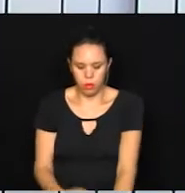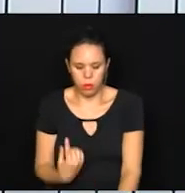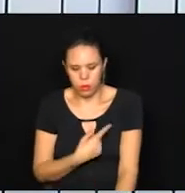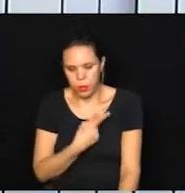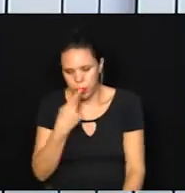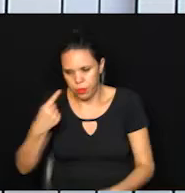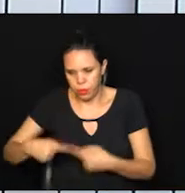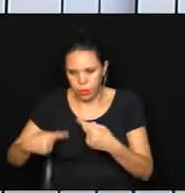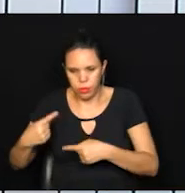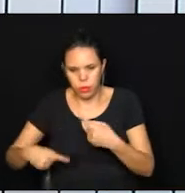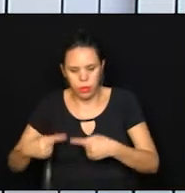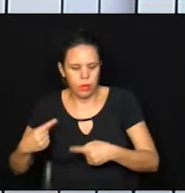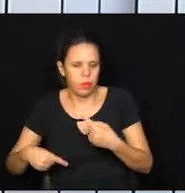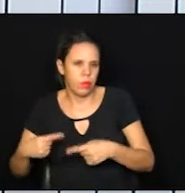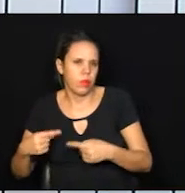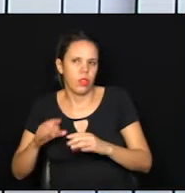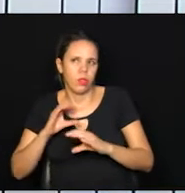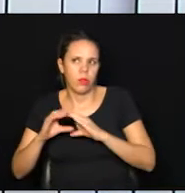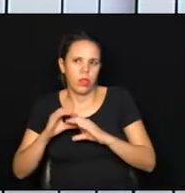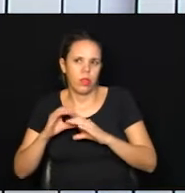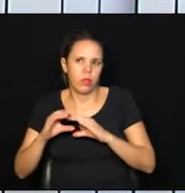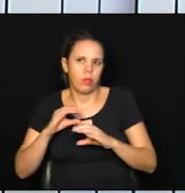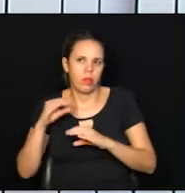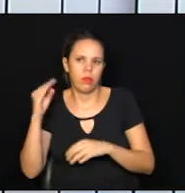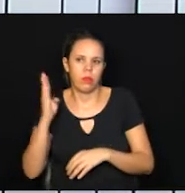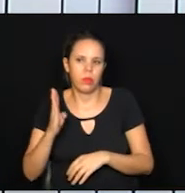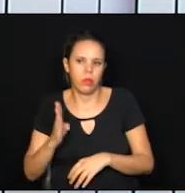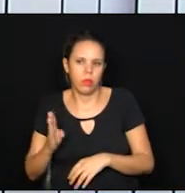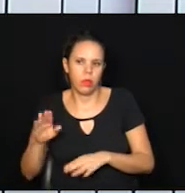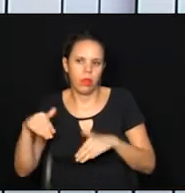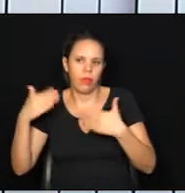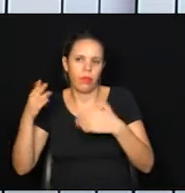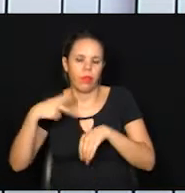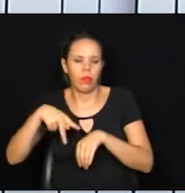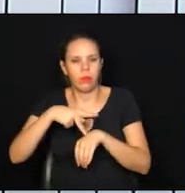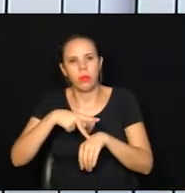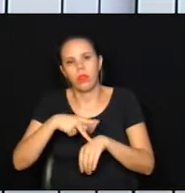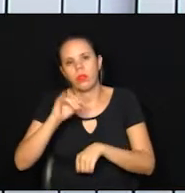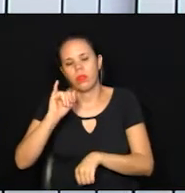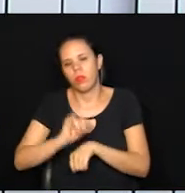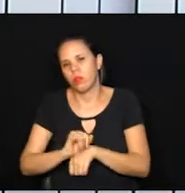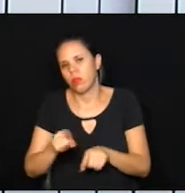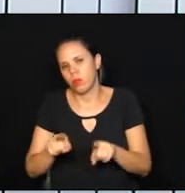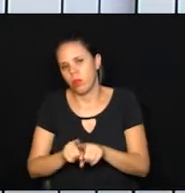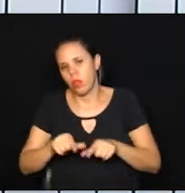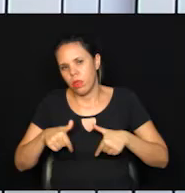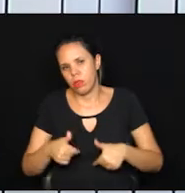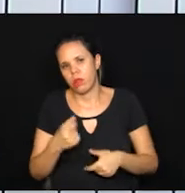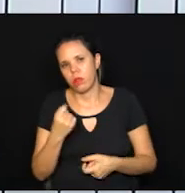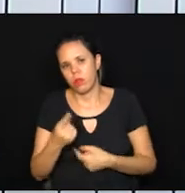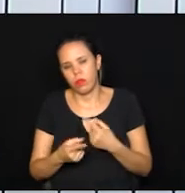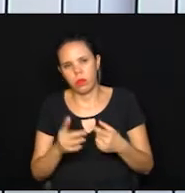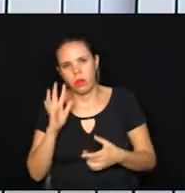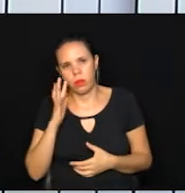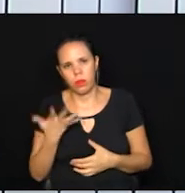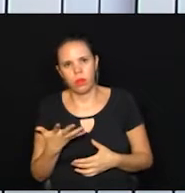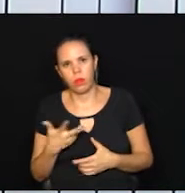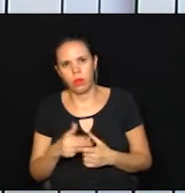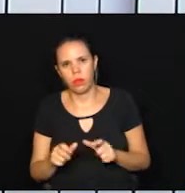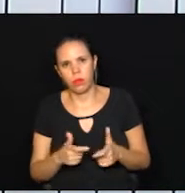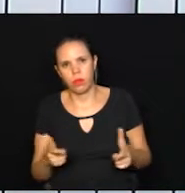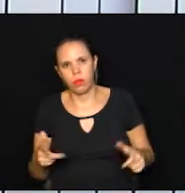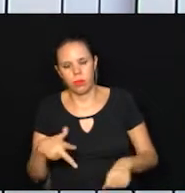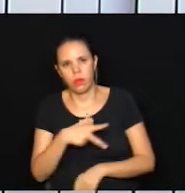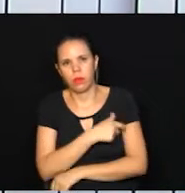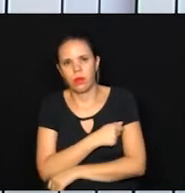política externa brasileira, né? Mas isso tem consequência, algumas atitudes para avançar na vacinação